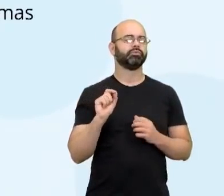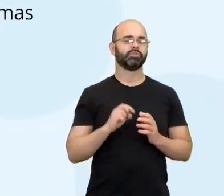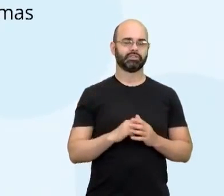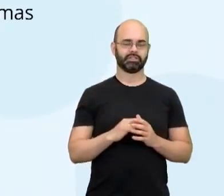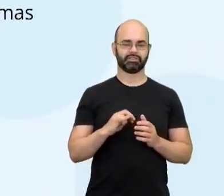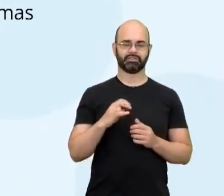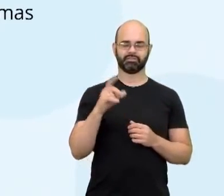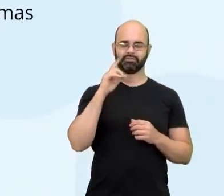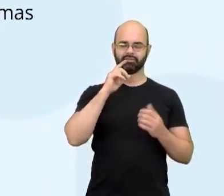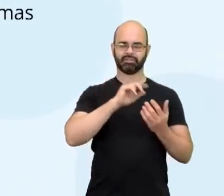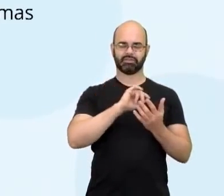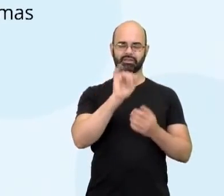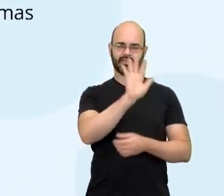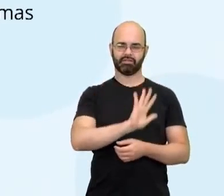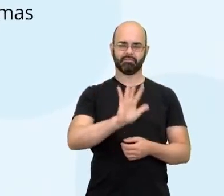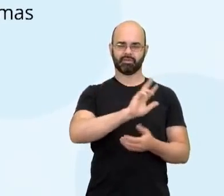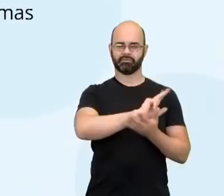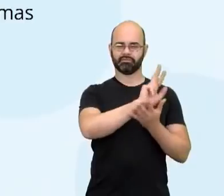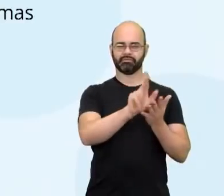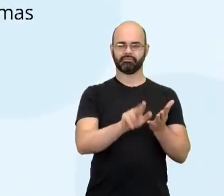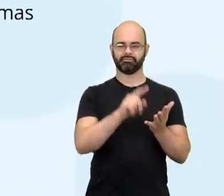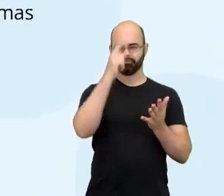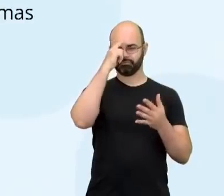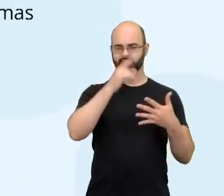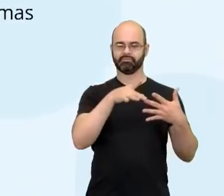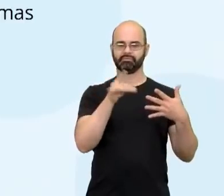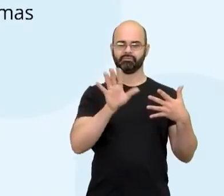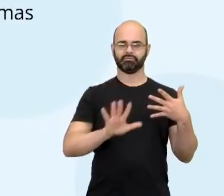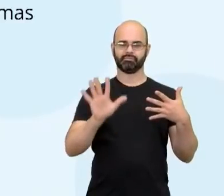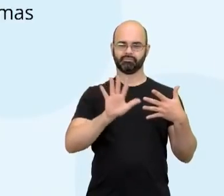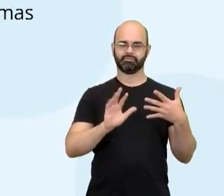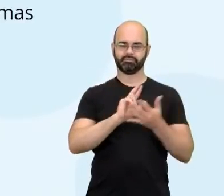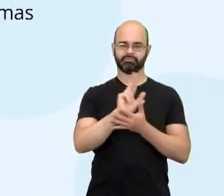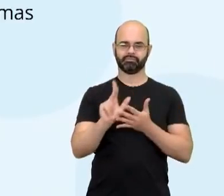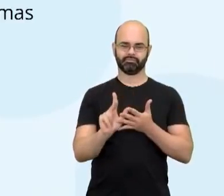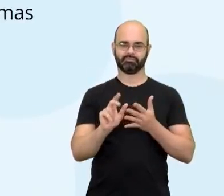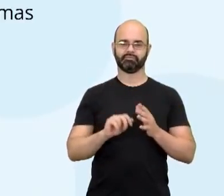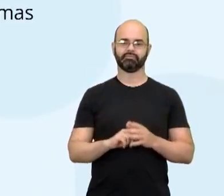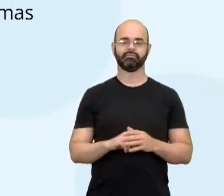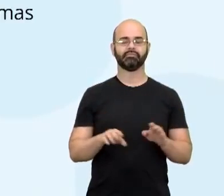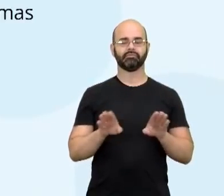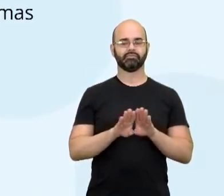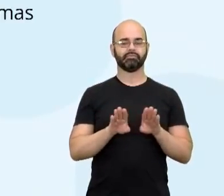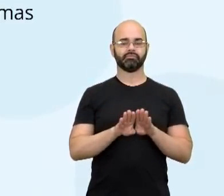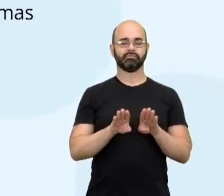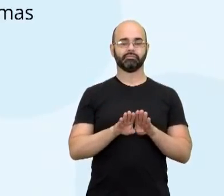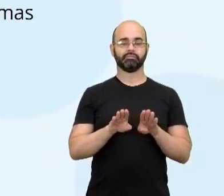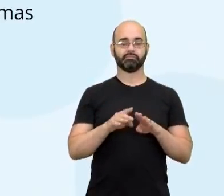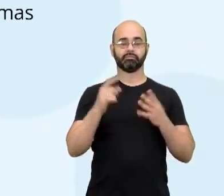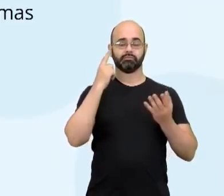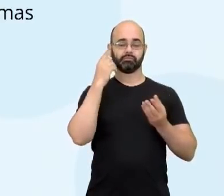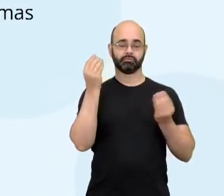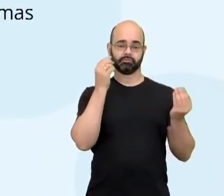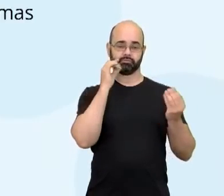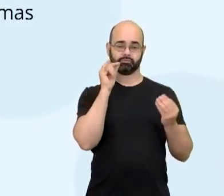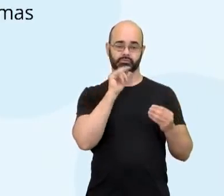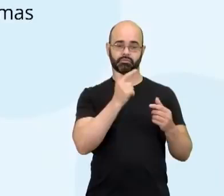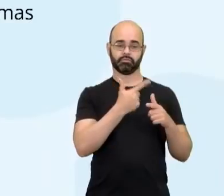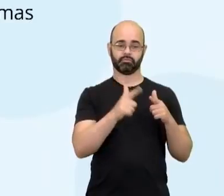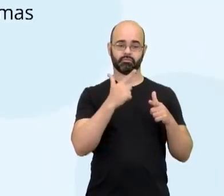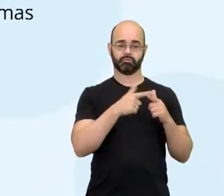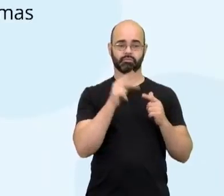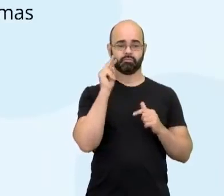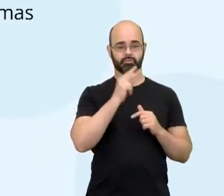de imagens. E vamos também pensar sobre elaborar proposições sobre a solução de problemas